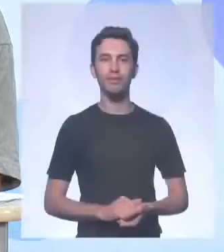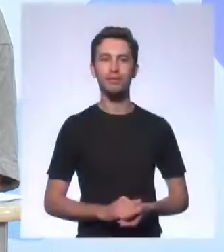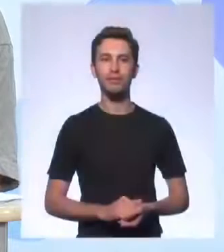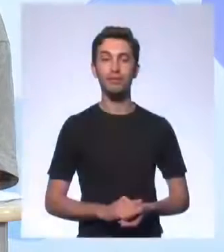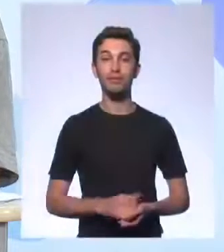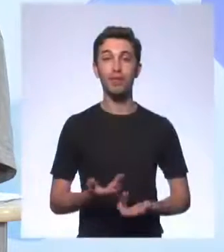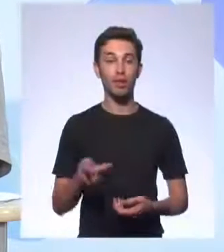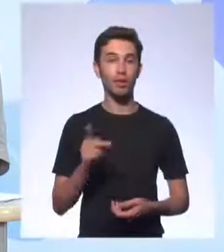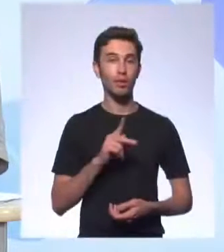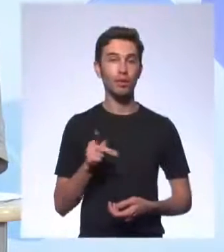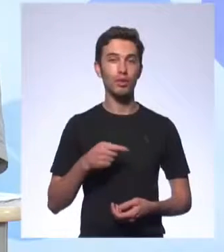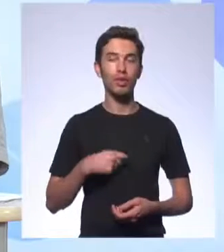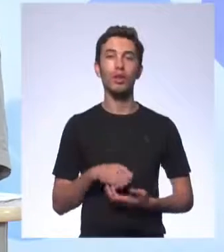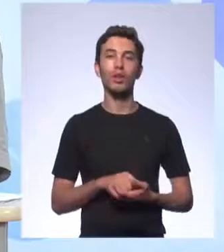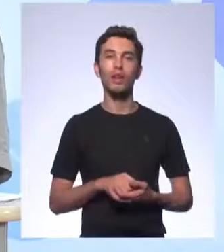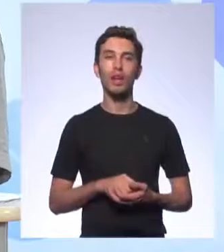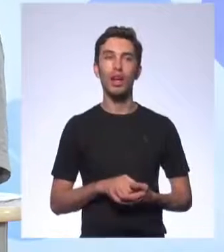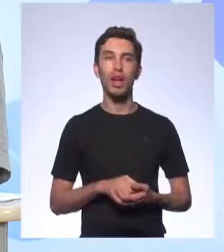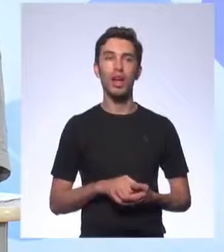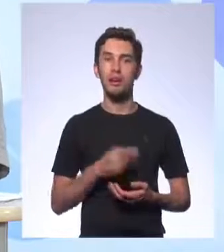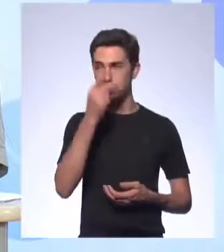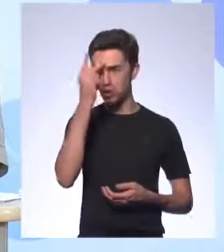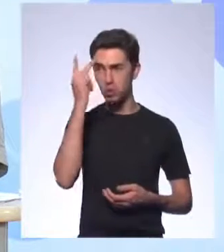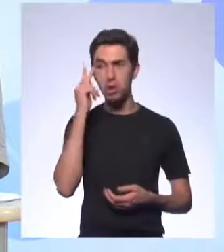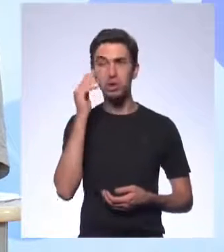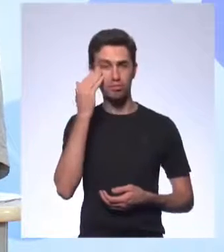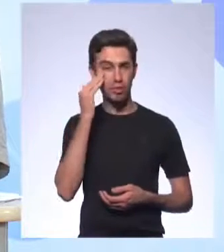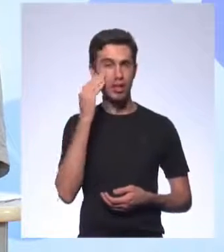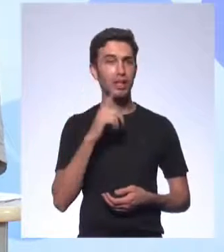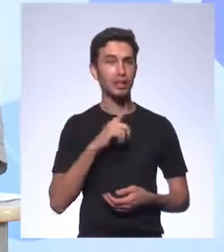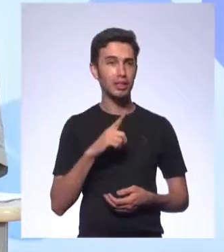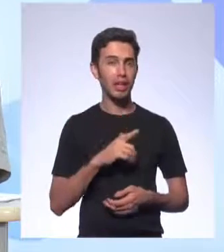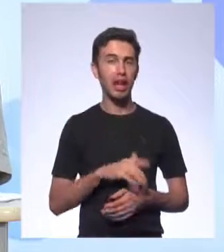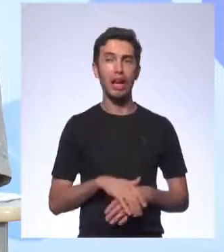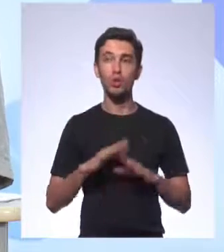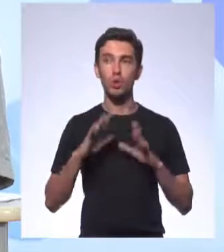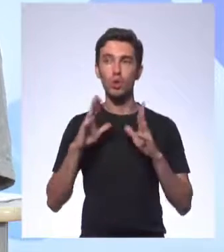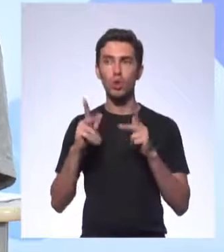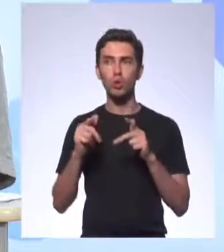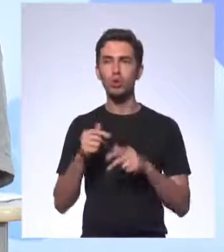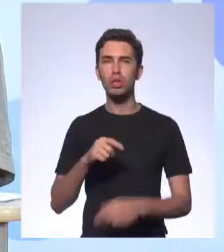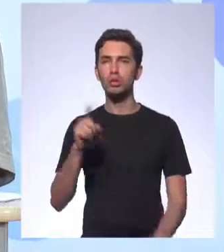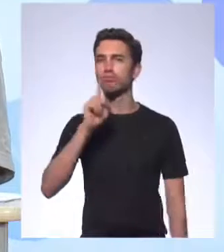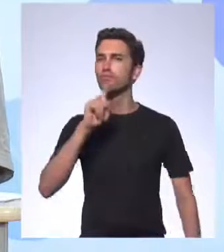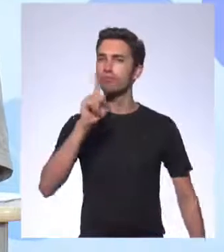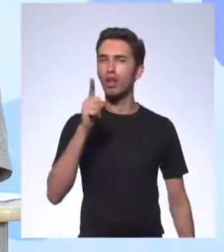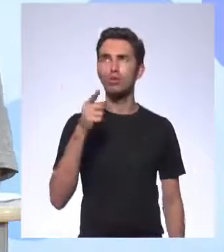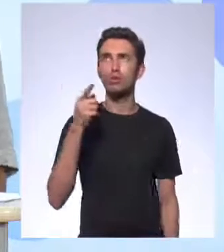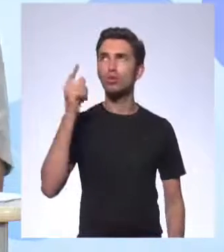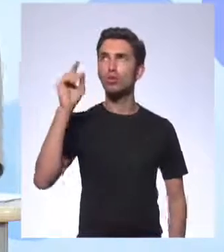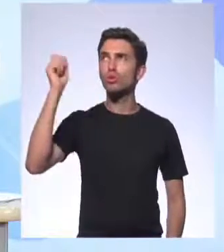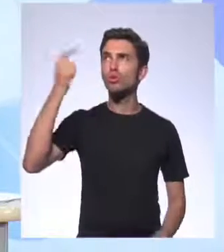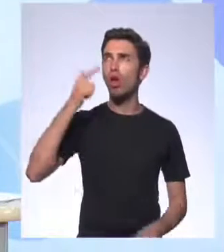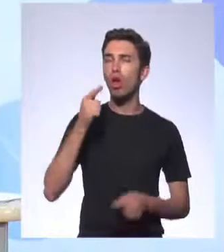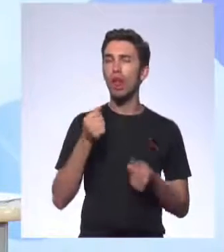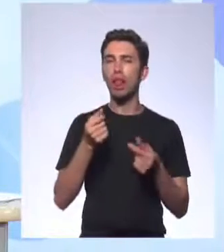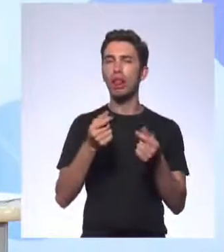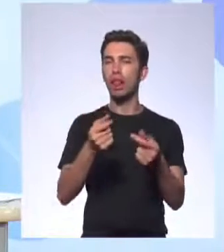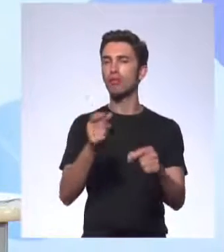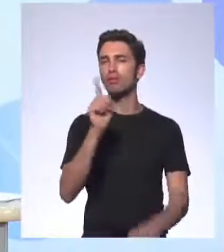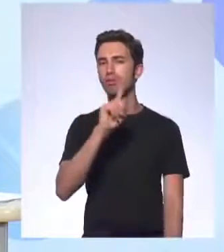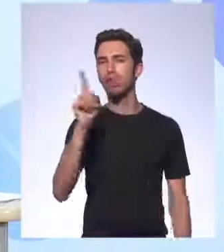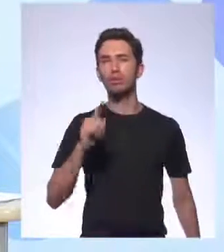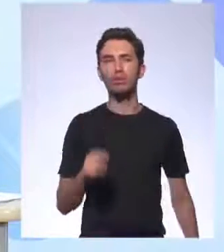Olha, professor Magno, o pessoal está entendendo o recado aí, colocou de uma forma geral aqui que não é eterno. Aí